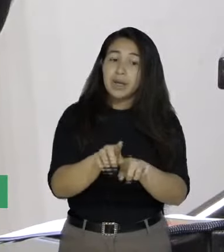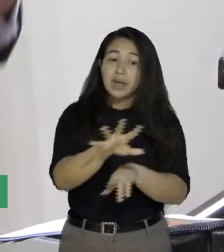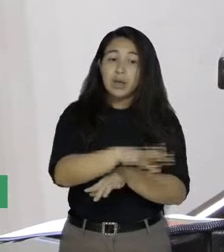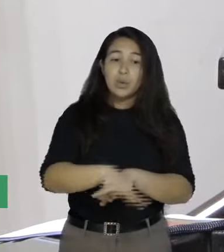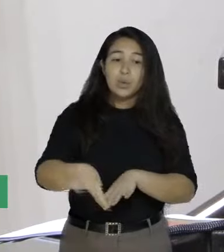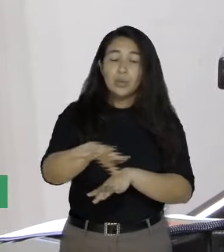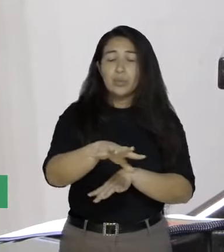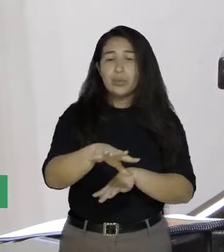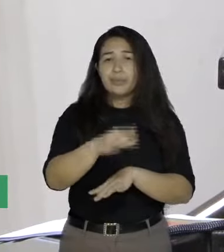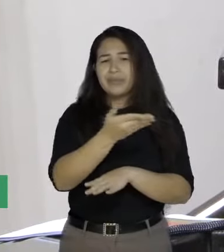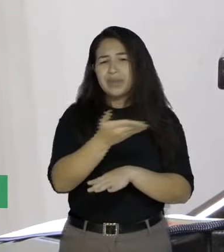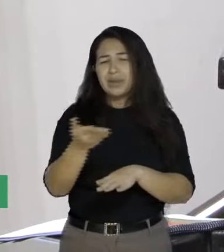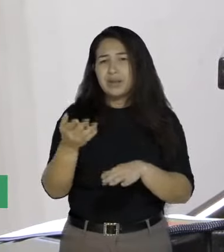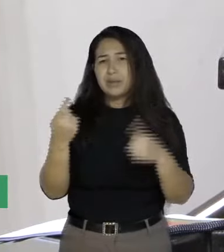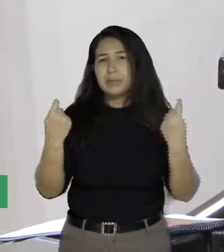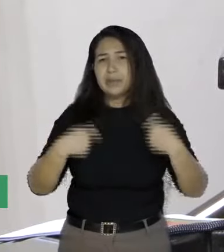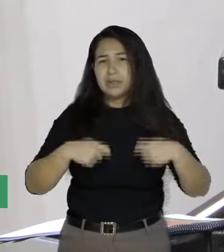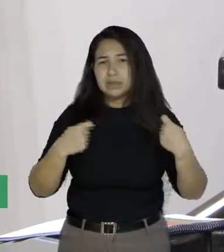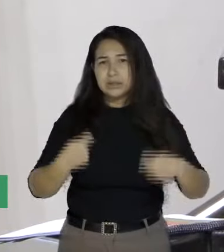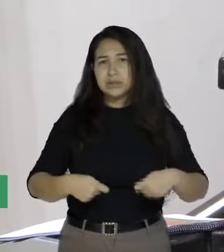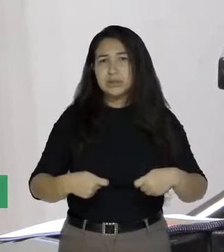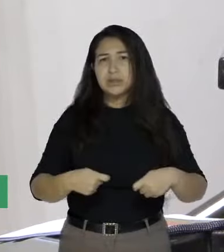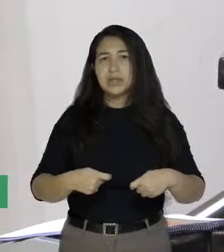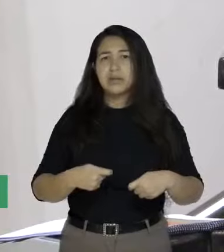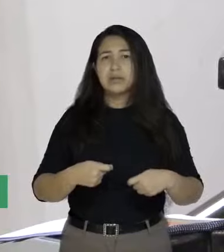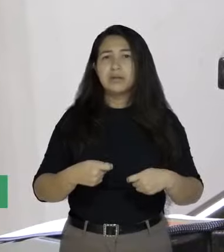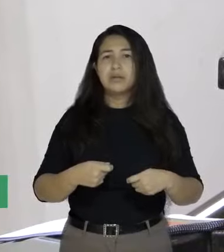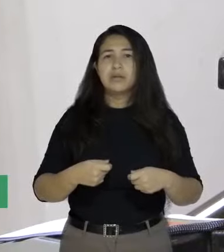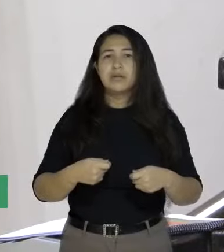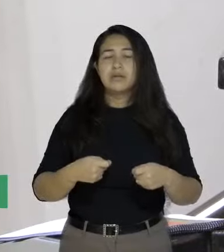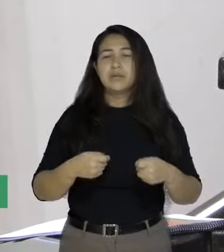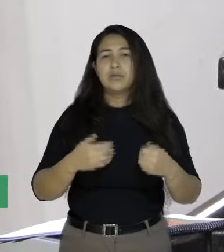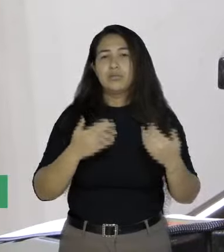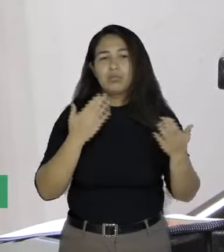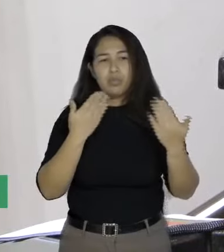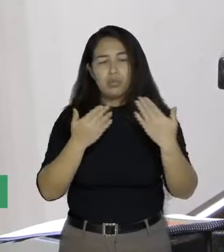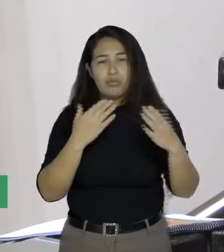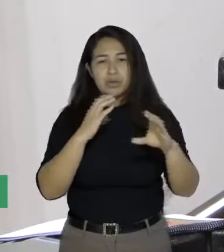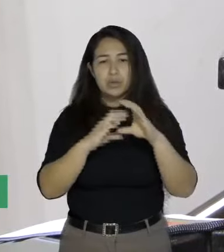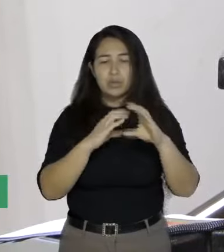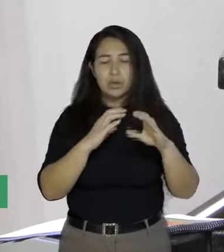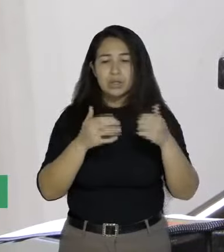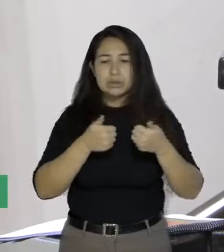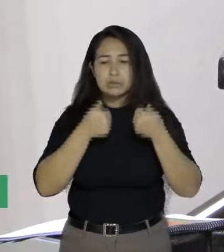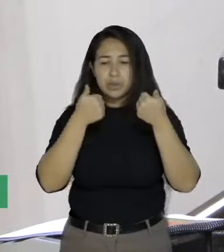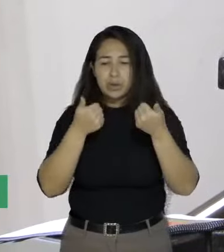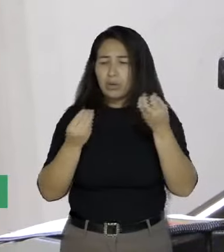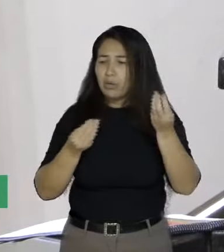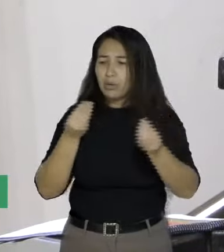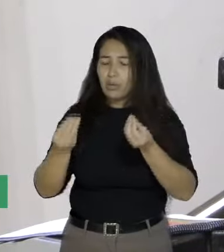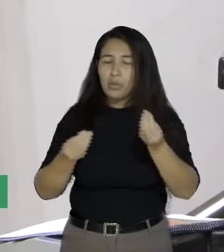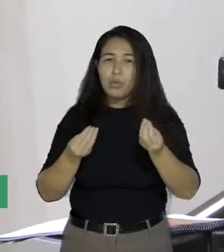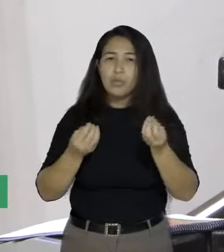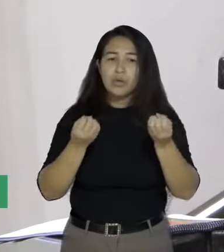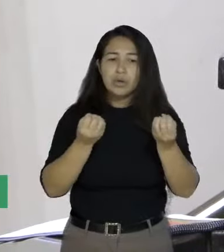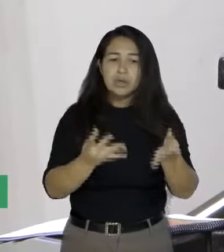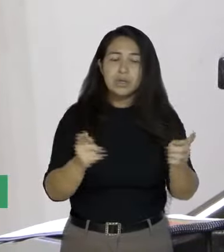precisava de um canal mais próximo de diálogo por meio do qual pudesse entregar